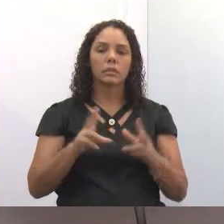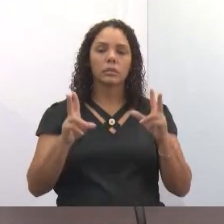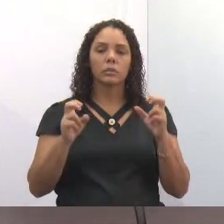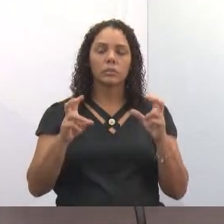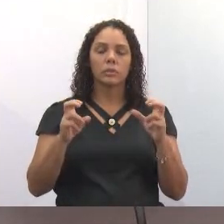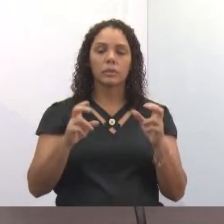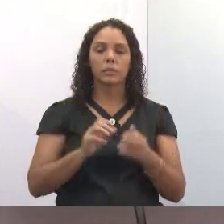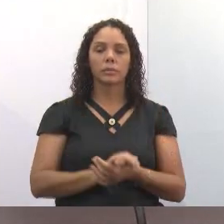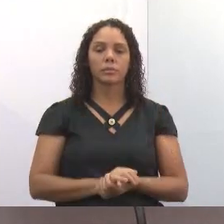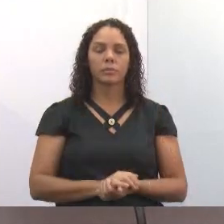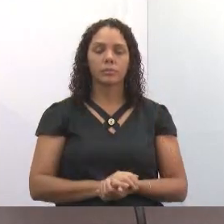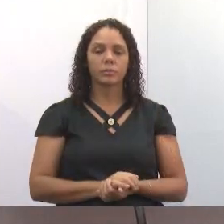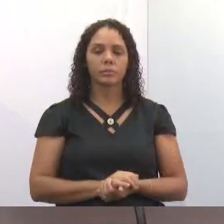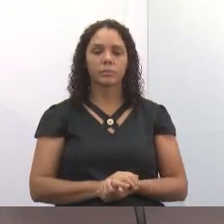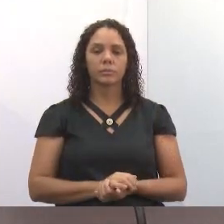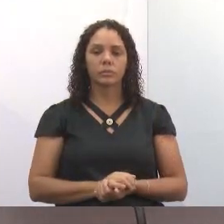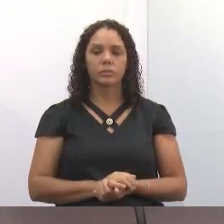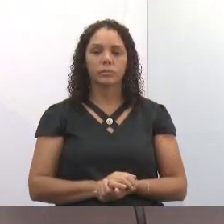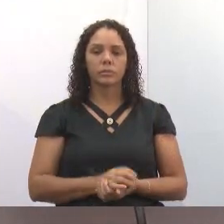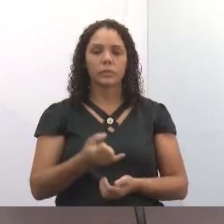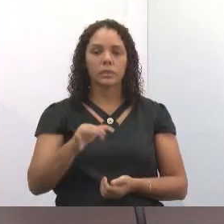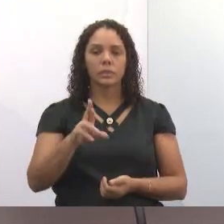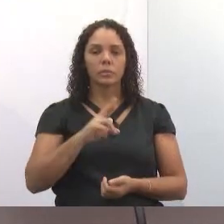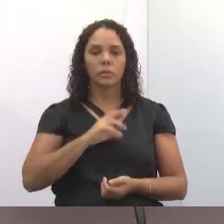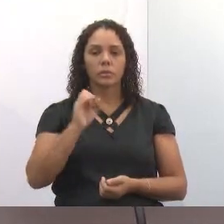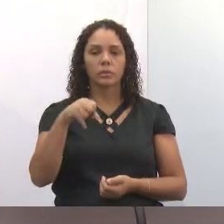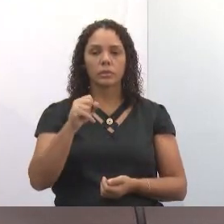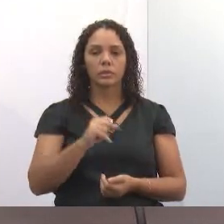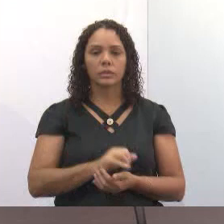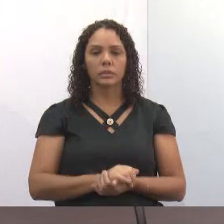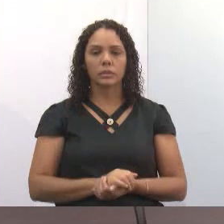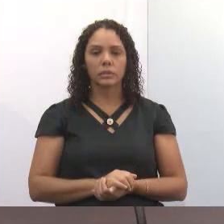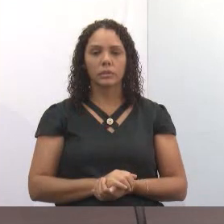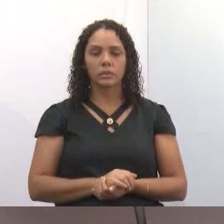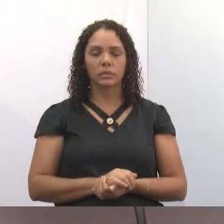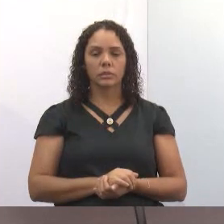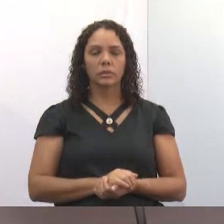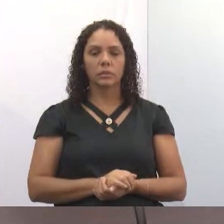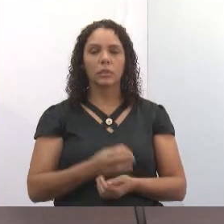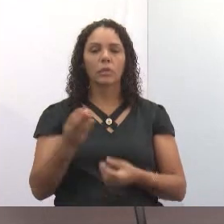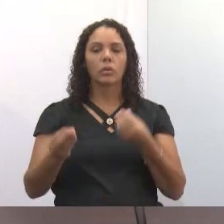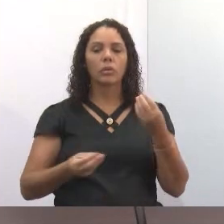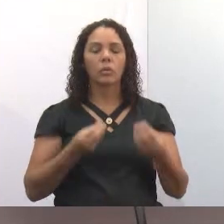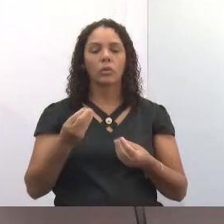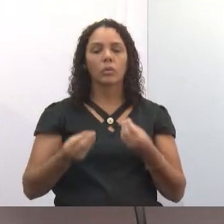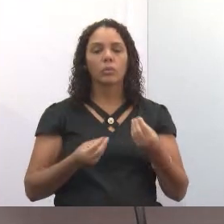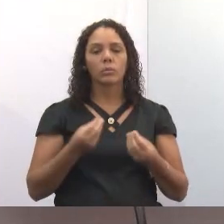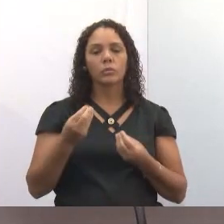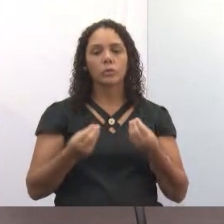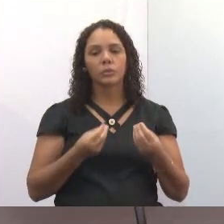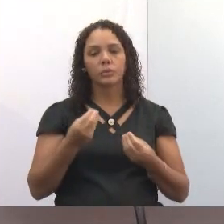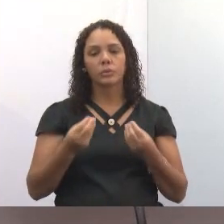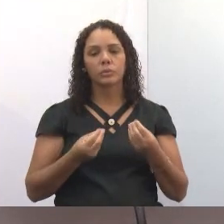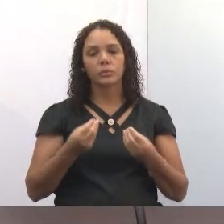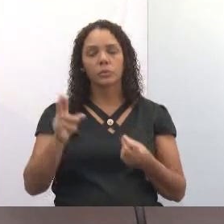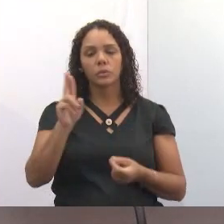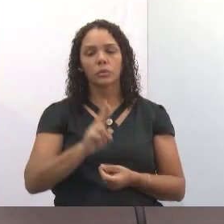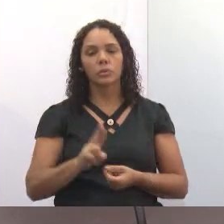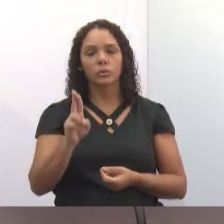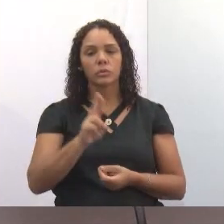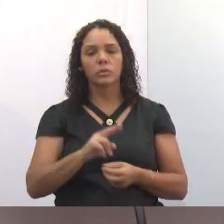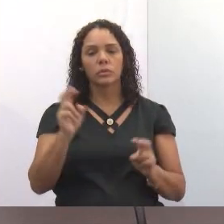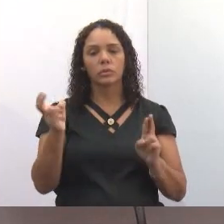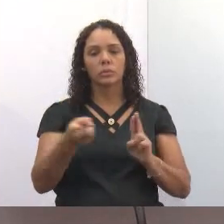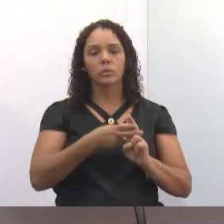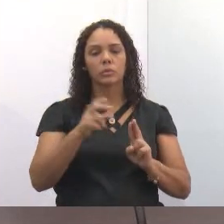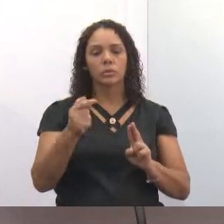Especialistas. 1.2. Em caso afirmativo, que forma que utilizam o SUS